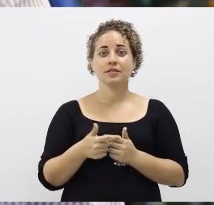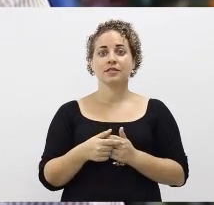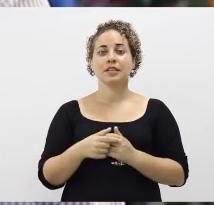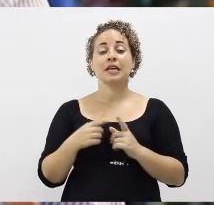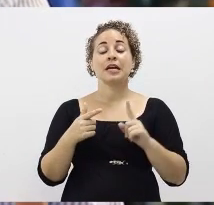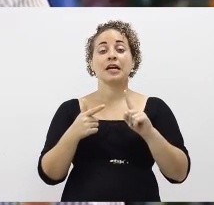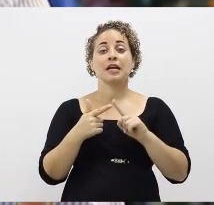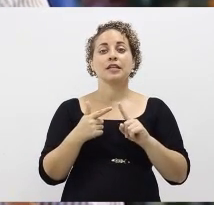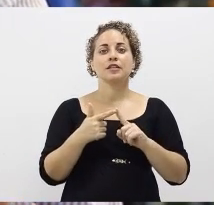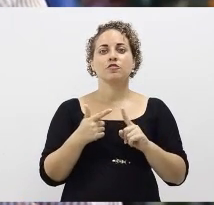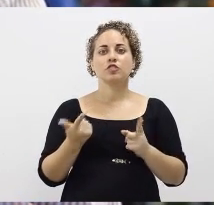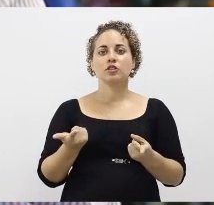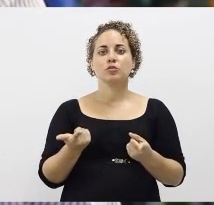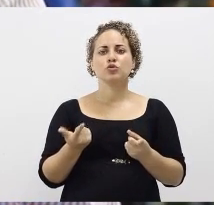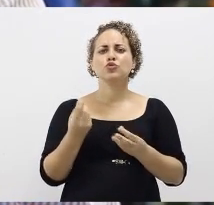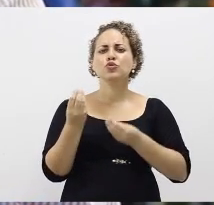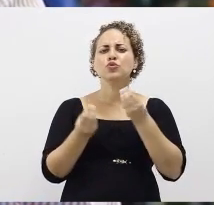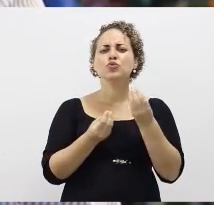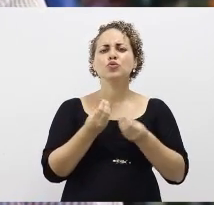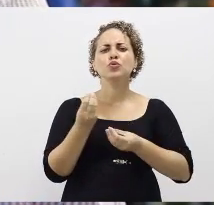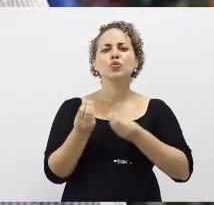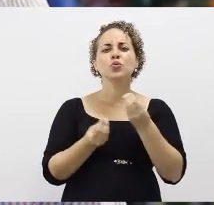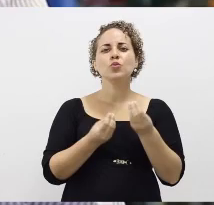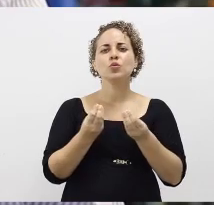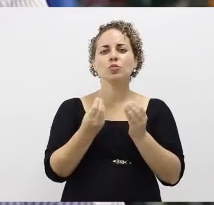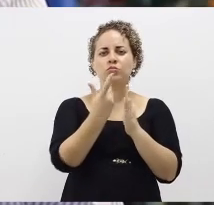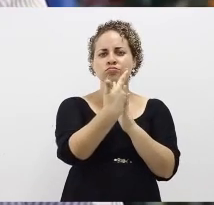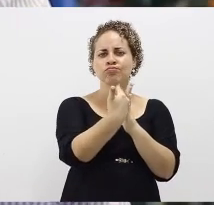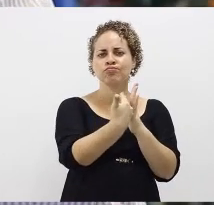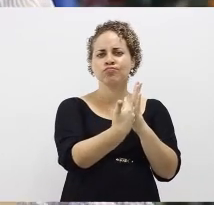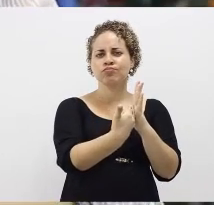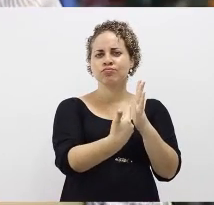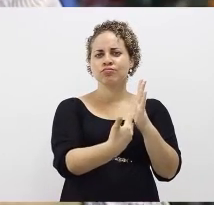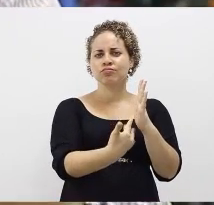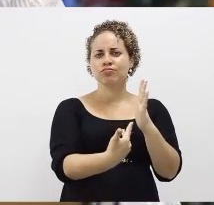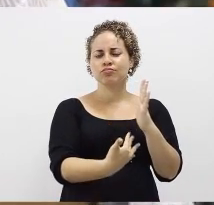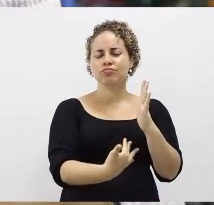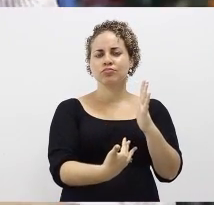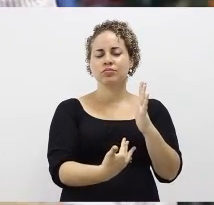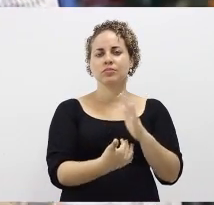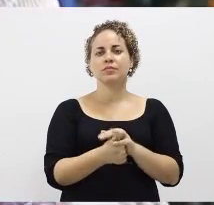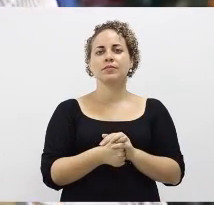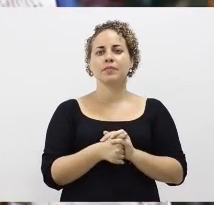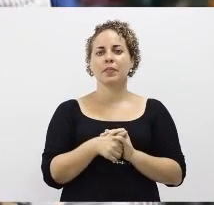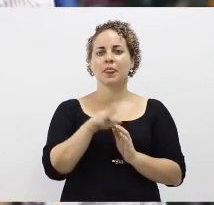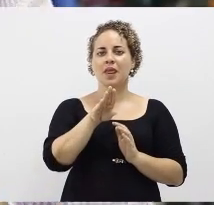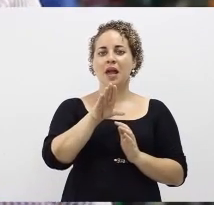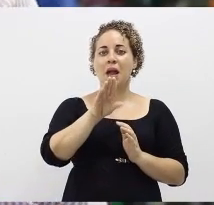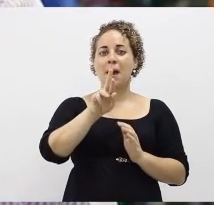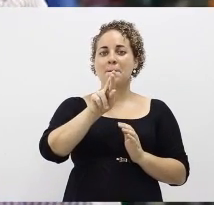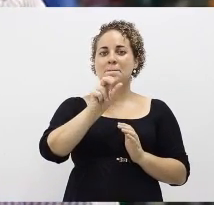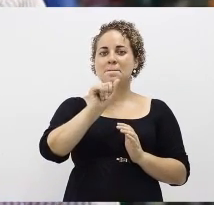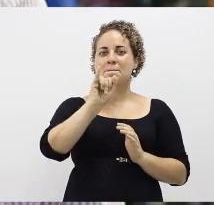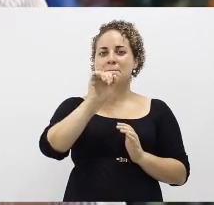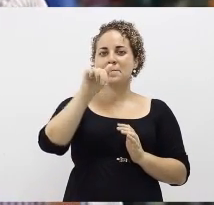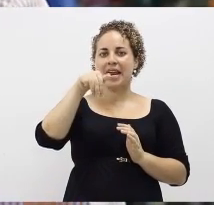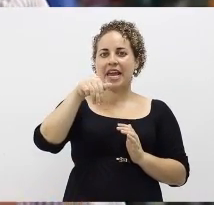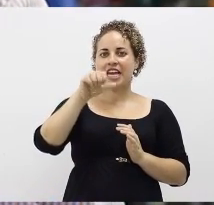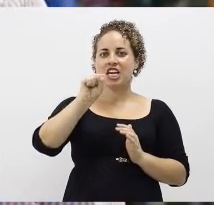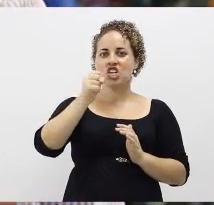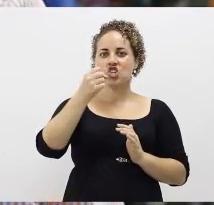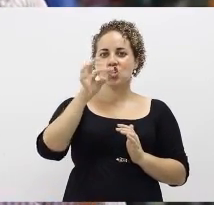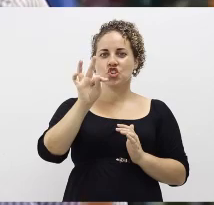nós vamos criar alternativas. Nesse momento, vamos fazer um brainstorming. Você já ouviu falar nisso?